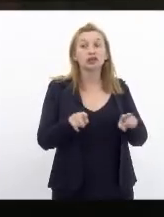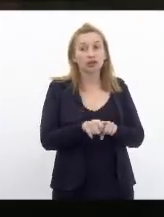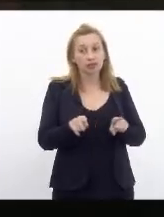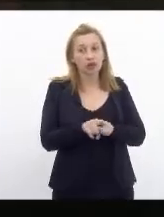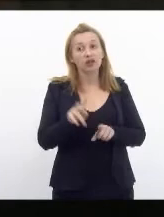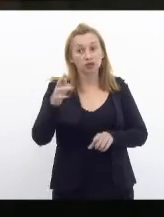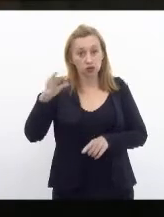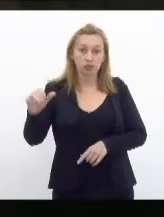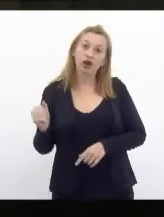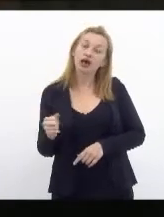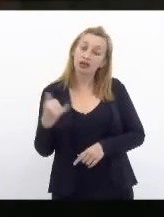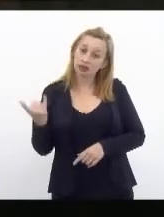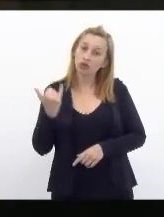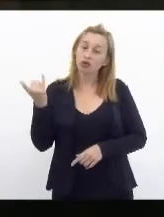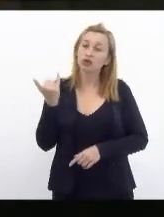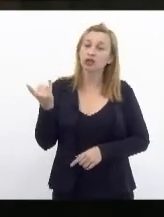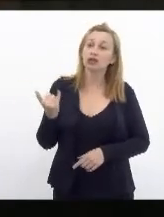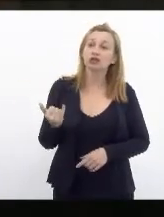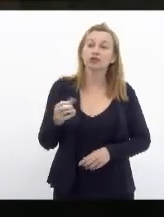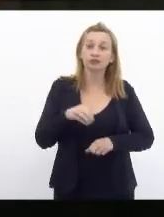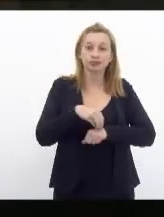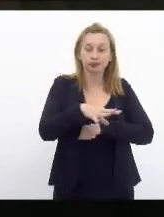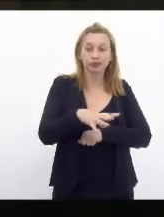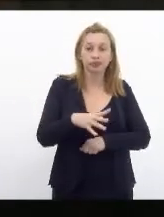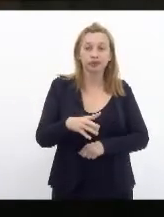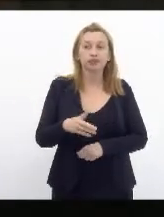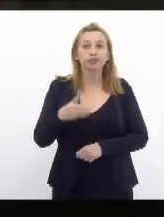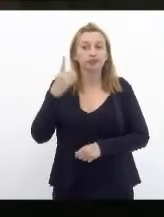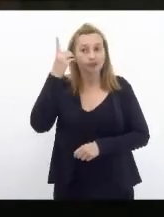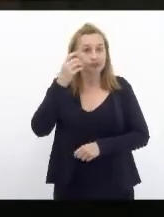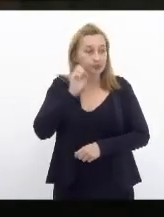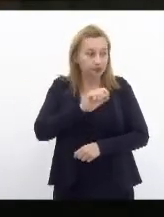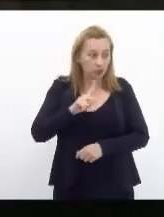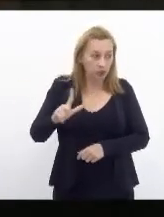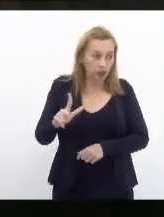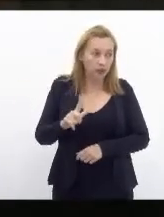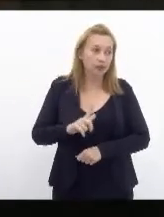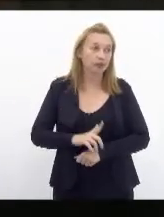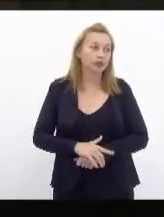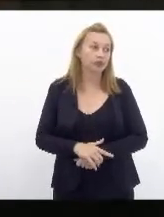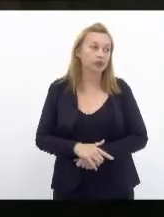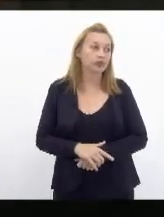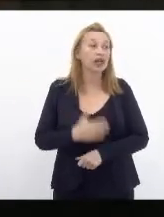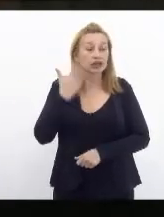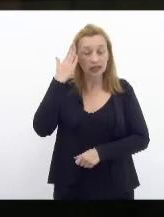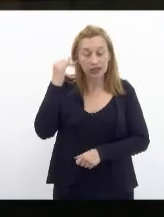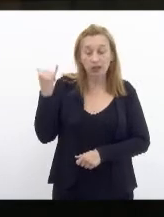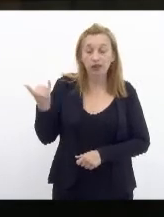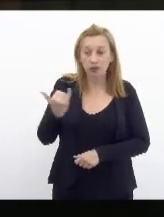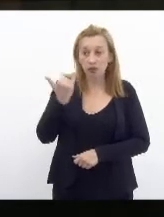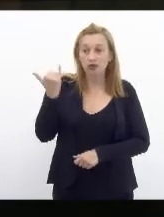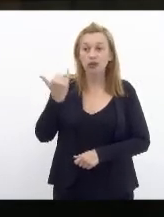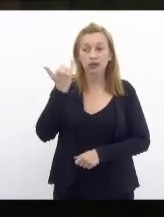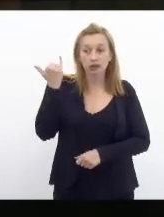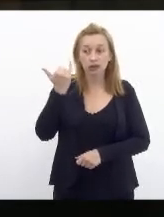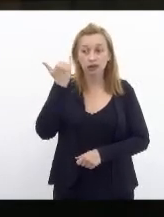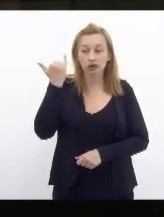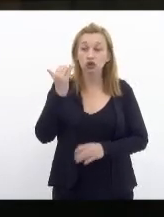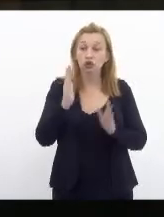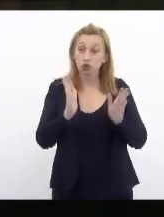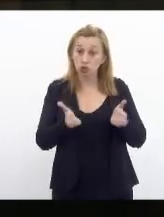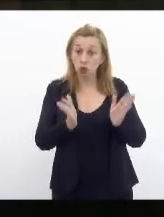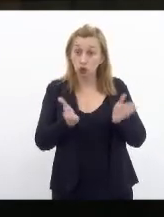praças. Então essa indicação, nobre deputado Pobel, sabe da importância de